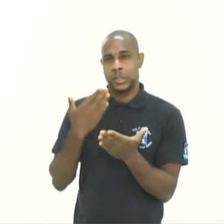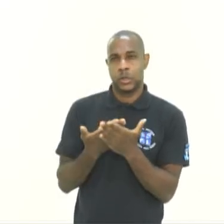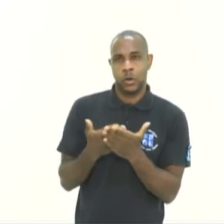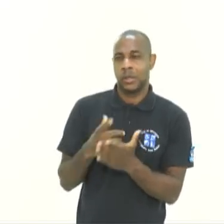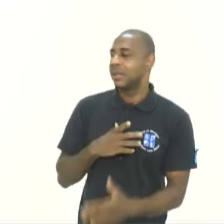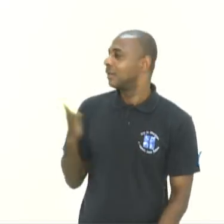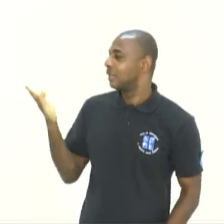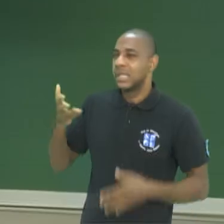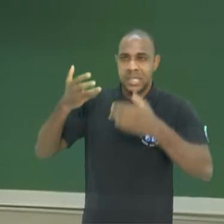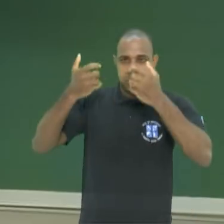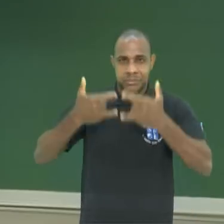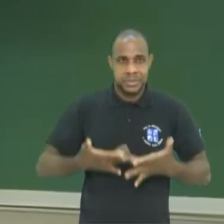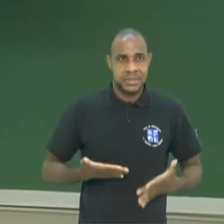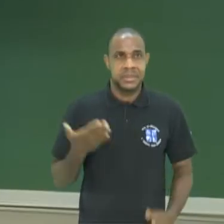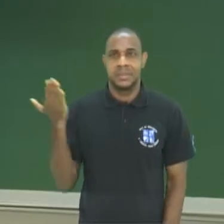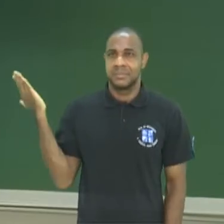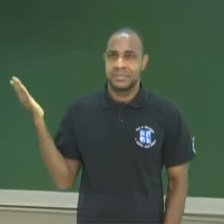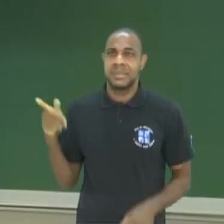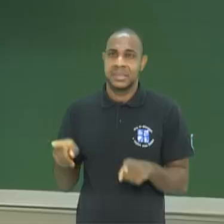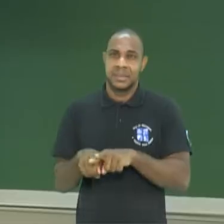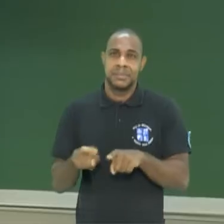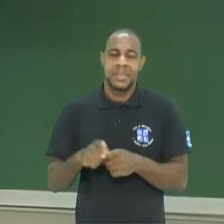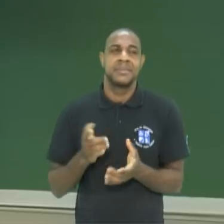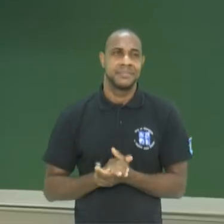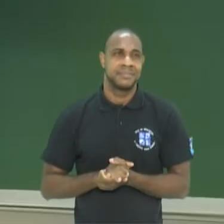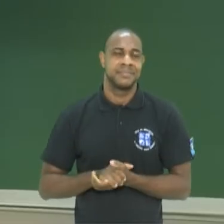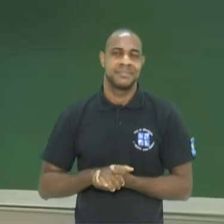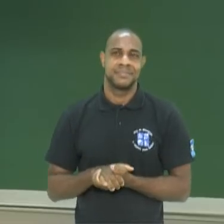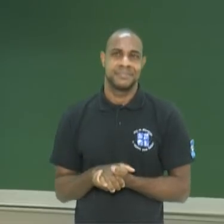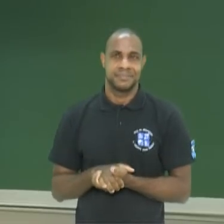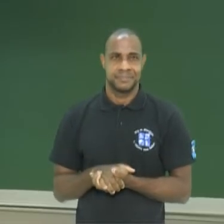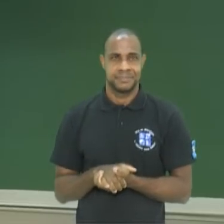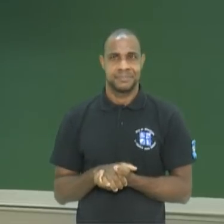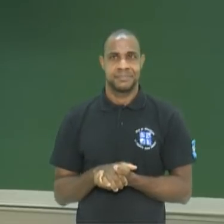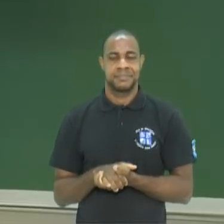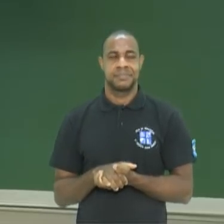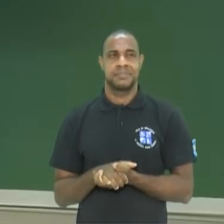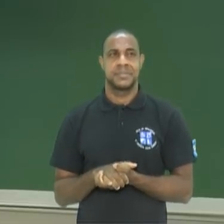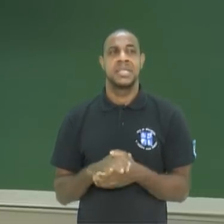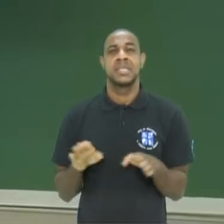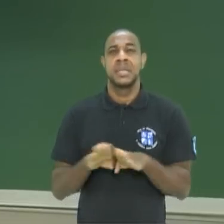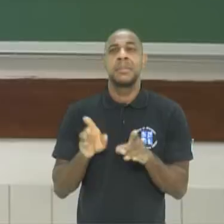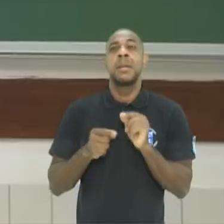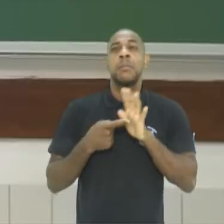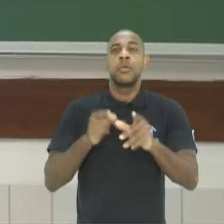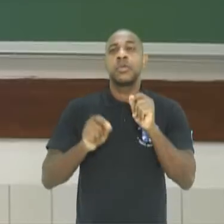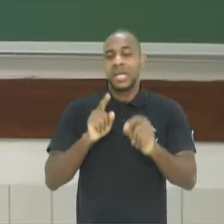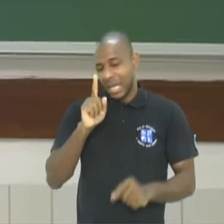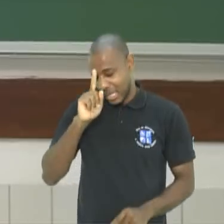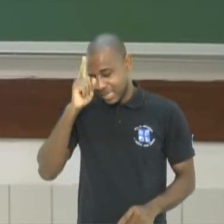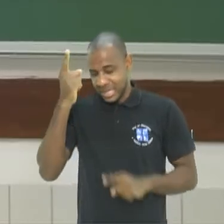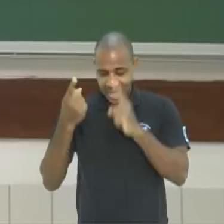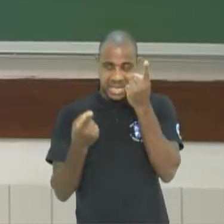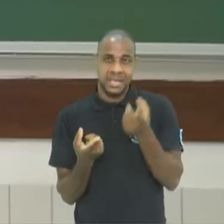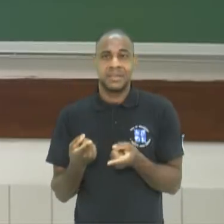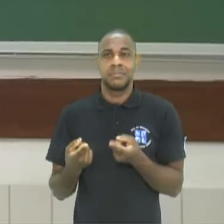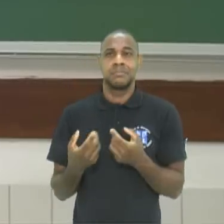brasilescola.uol.com.br, que vai falar para vocês a respeito tanto do texto dissertativo, como também da ideia, né, da produção de sentido